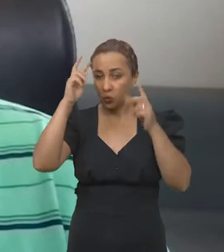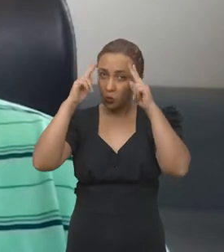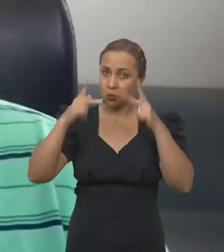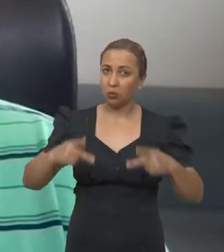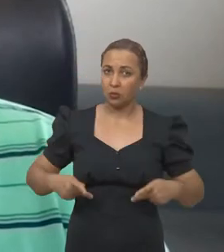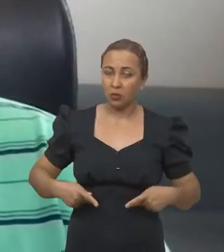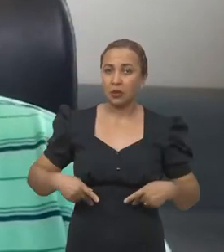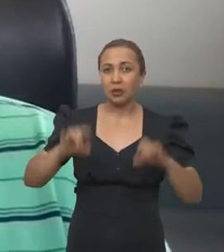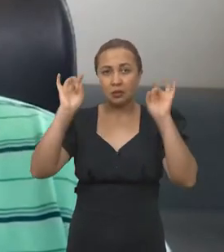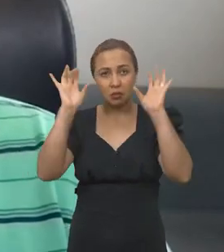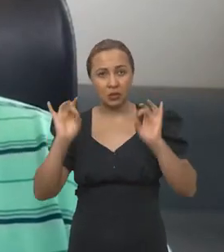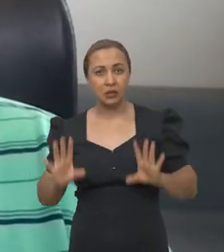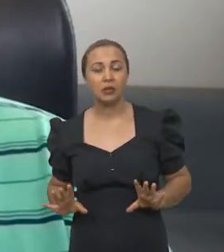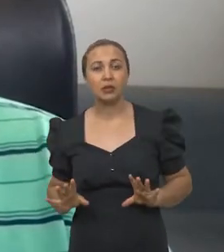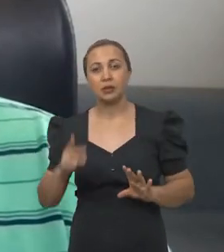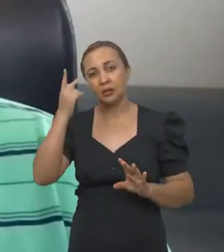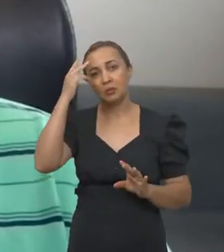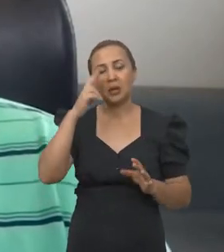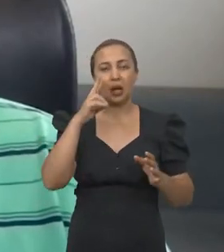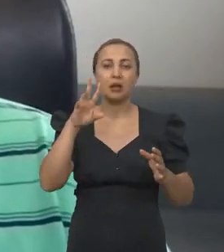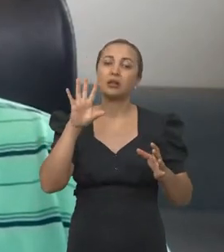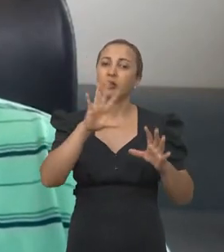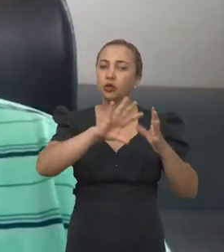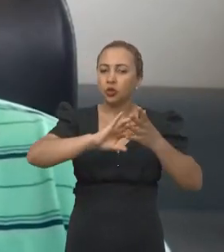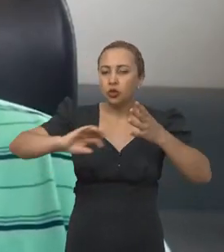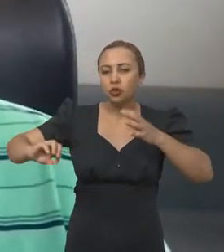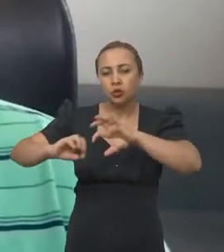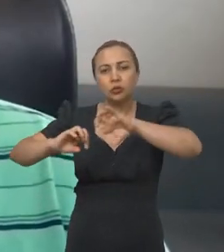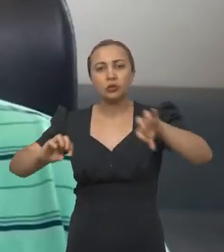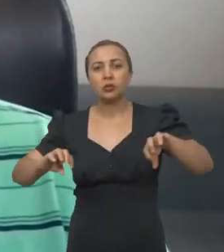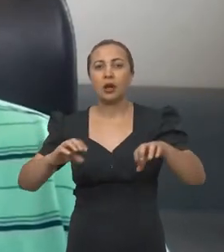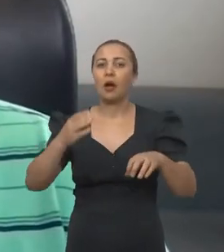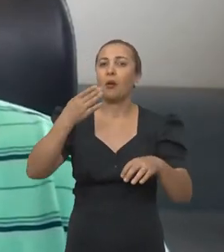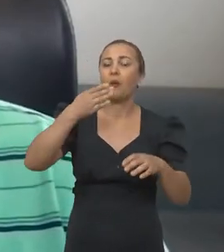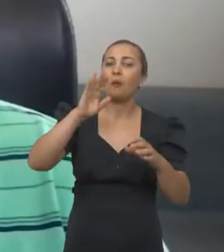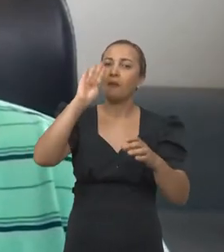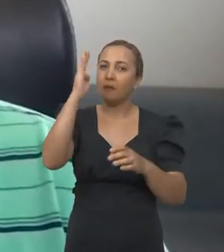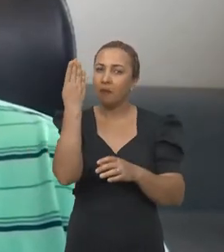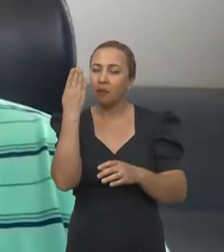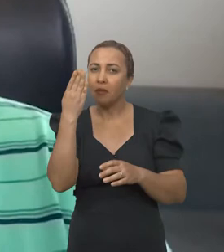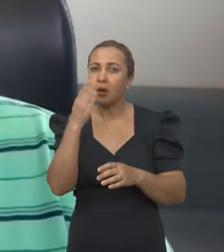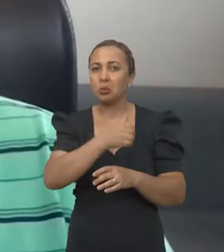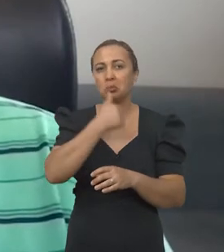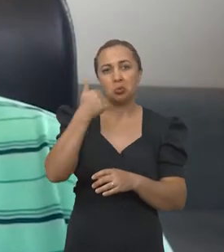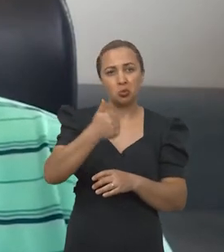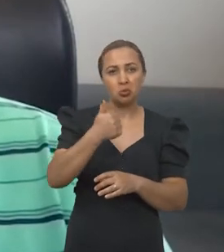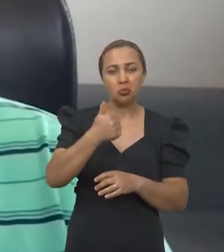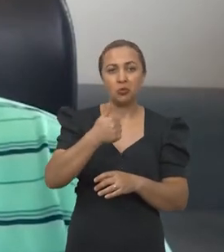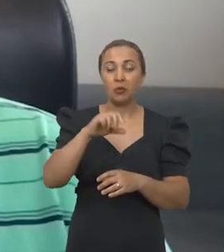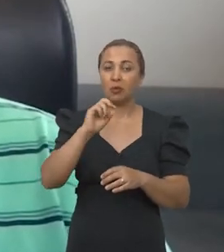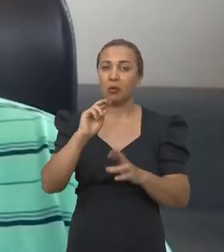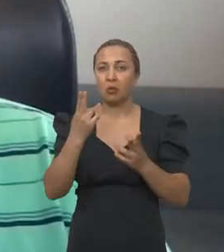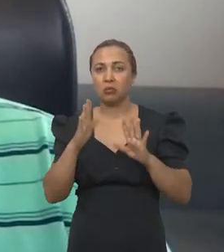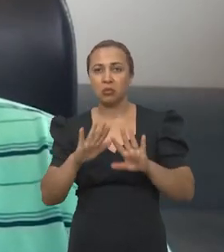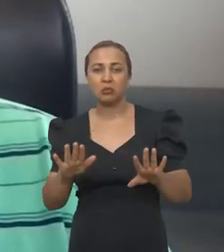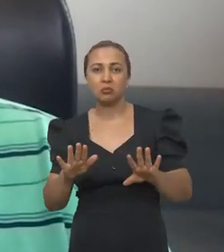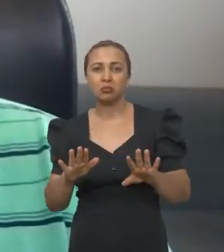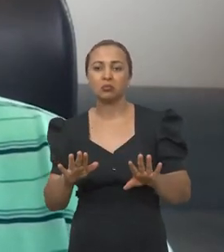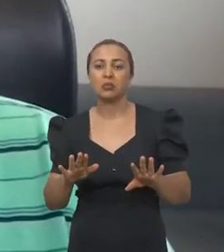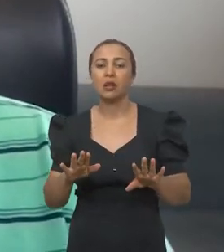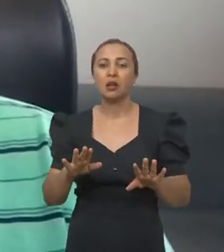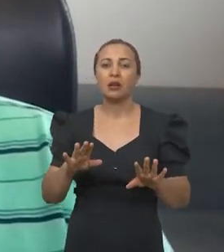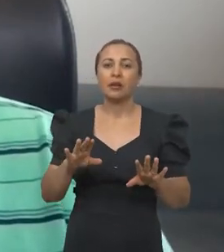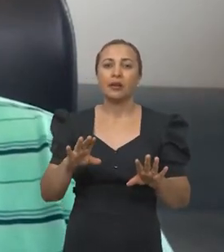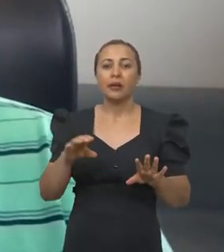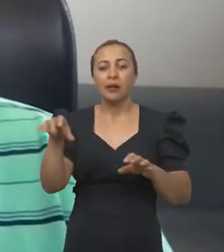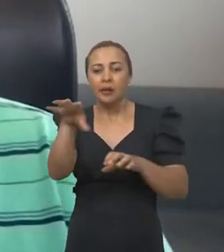especialistas humanos para limitar eliminar os eventuais falso-positivos ou seja aquelas situações